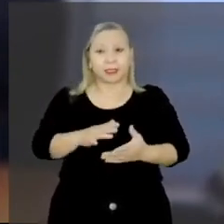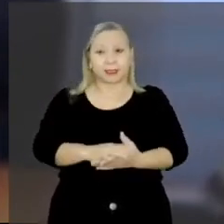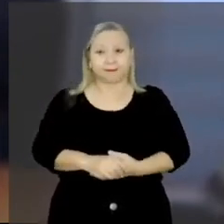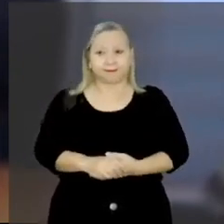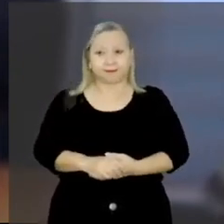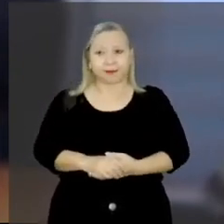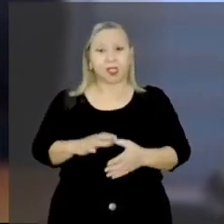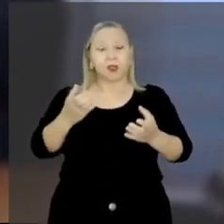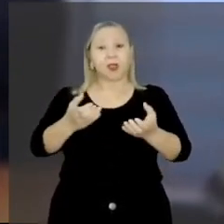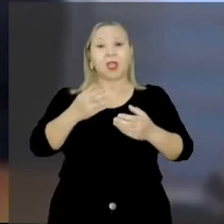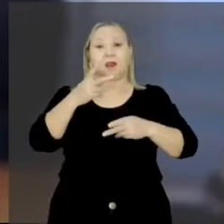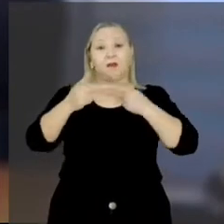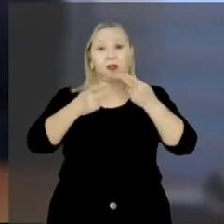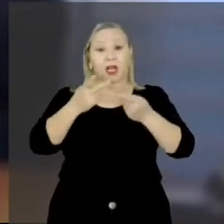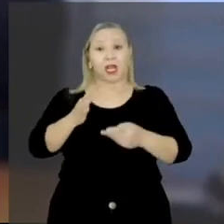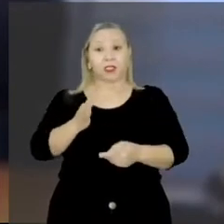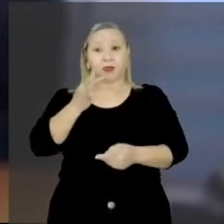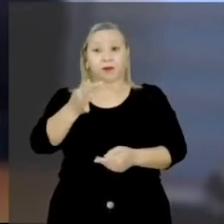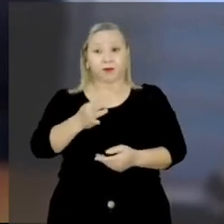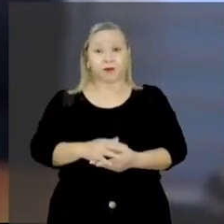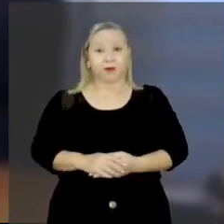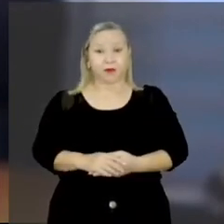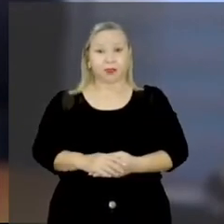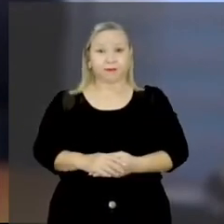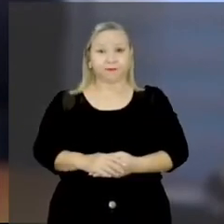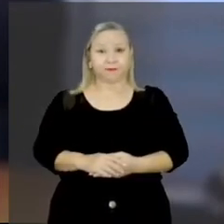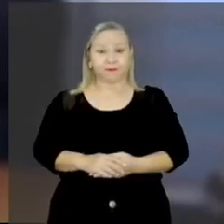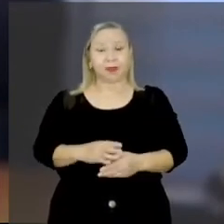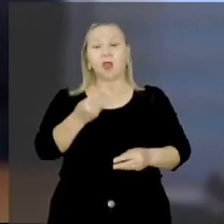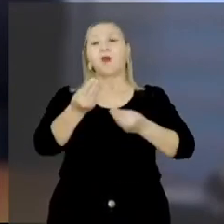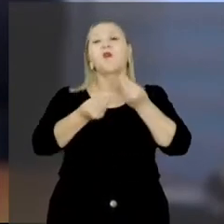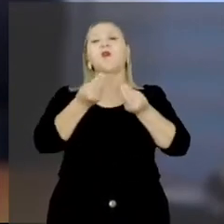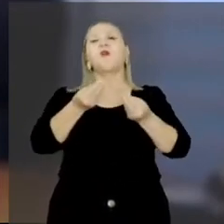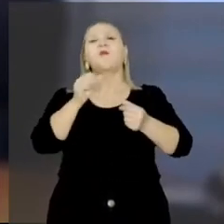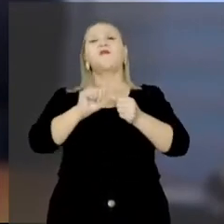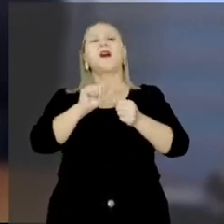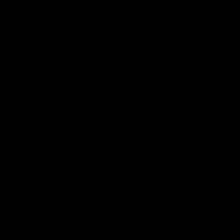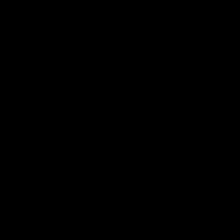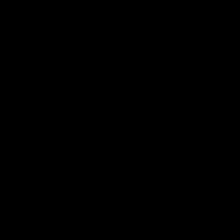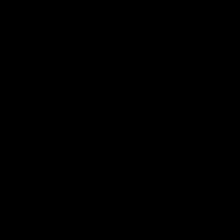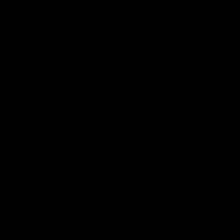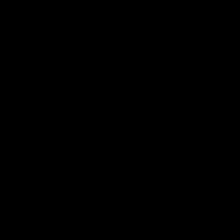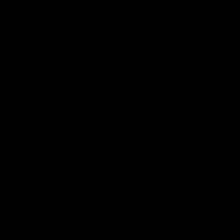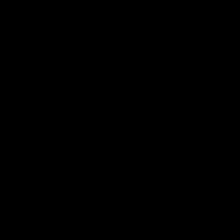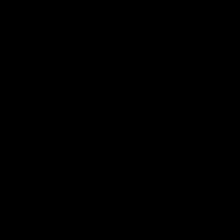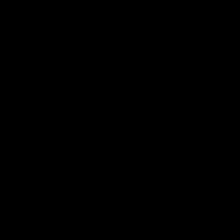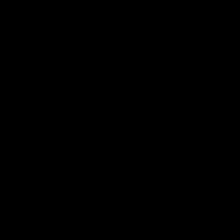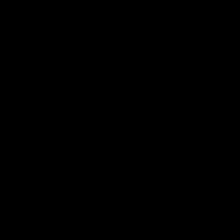proteção ao Estado brasileiro e de combate à corrupção foi feito no PT.